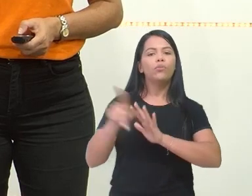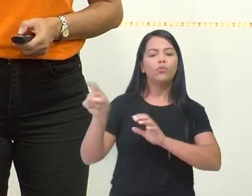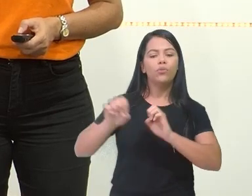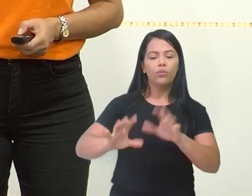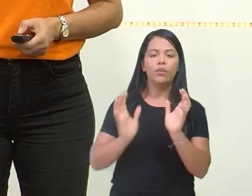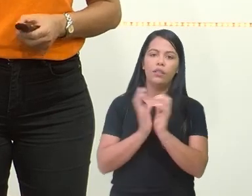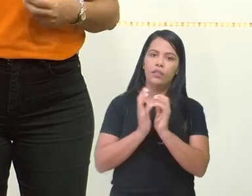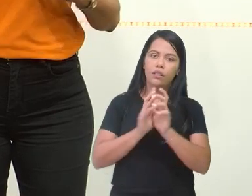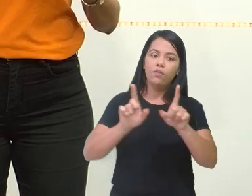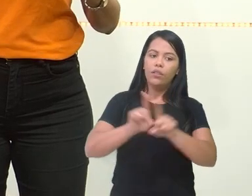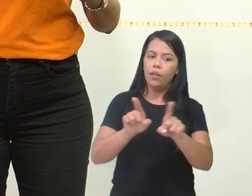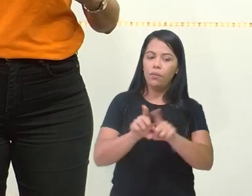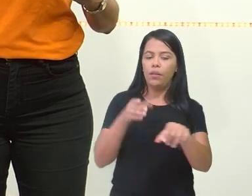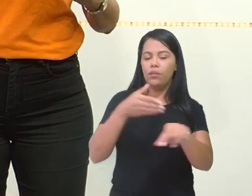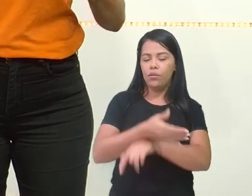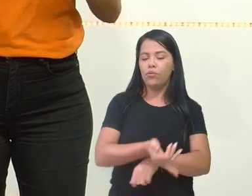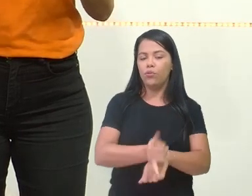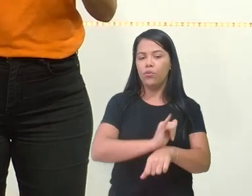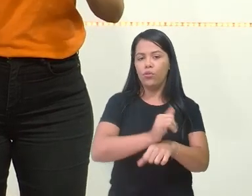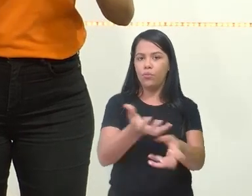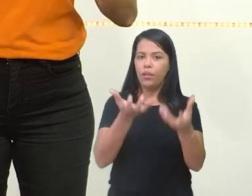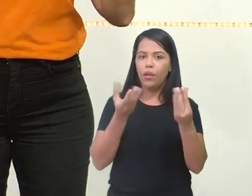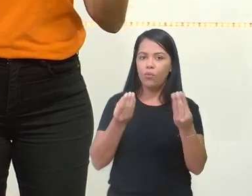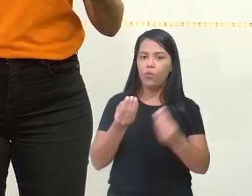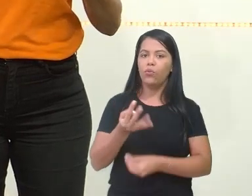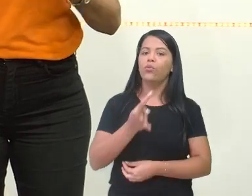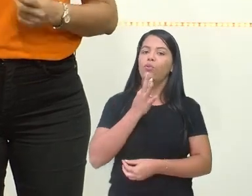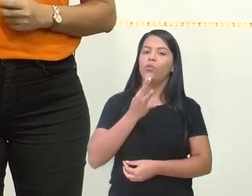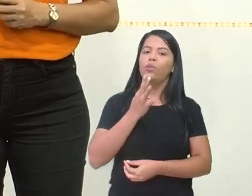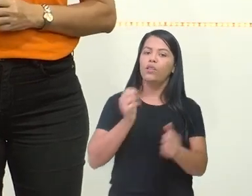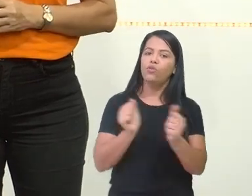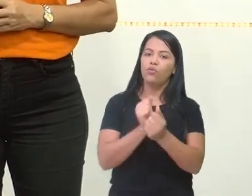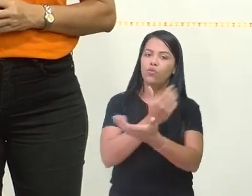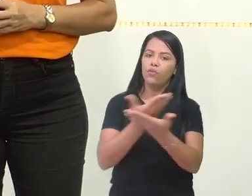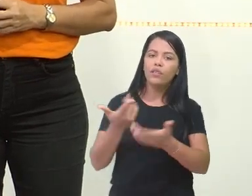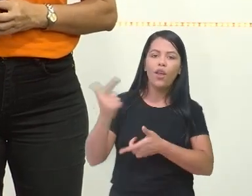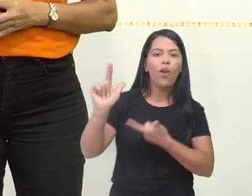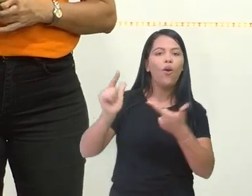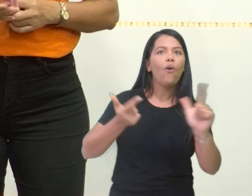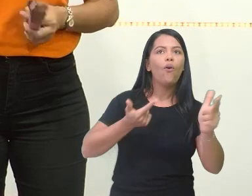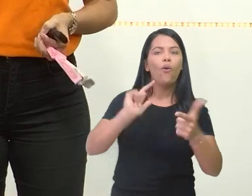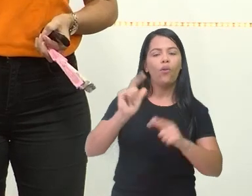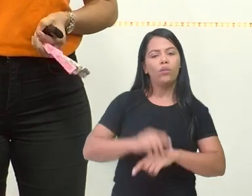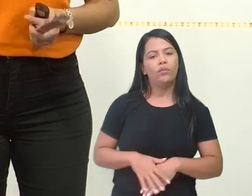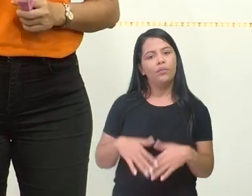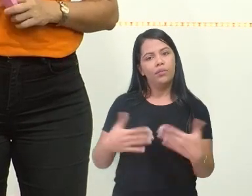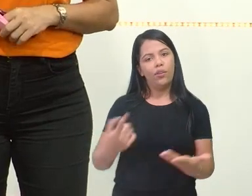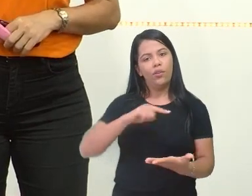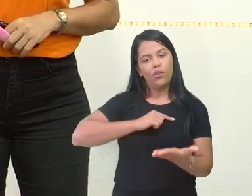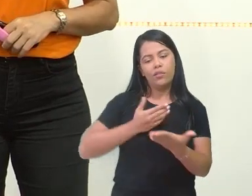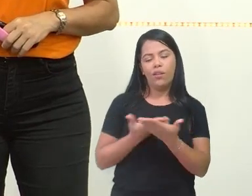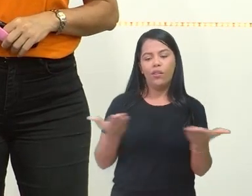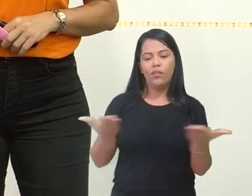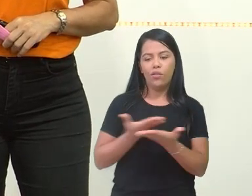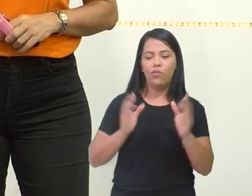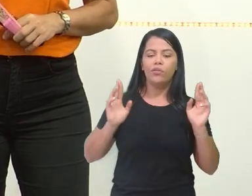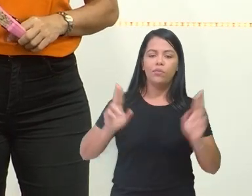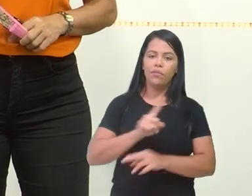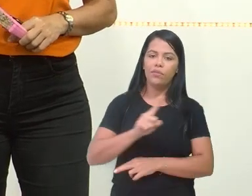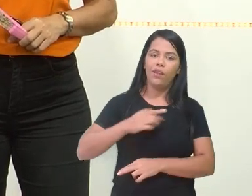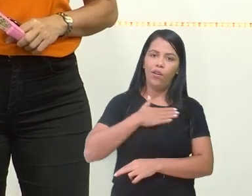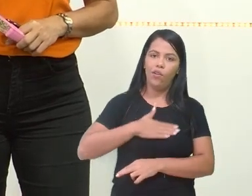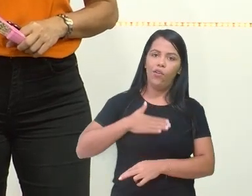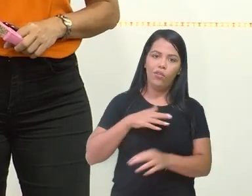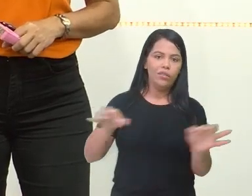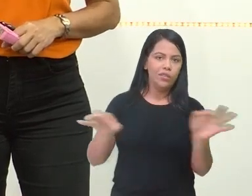do YouTube. Quero muito conhecer com você outros contos, tá, gente? Essa foi a aula de hoje, espero que vocês tenham gostado.